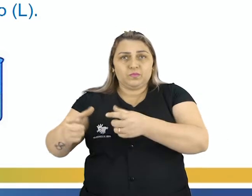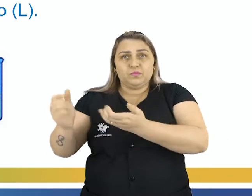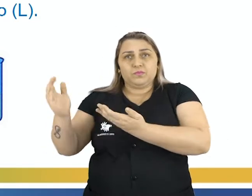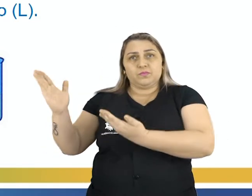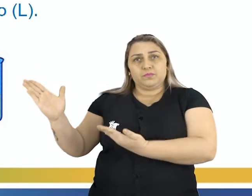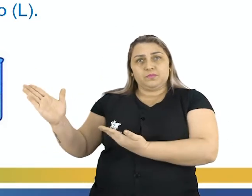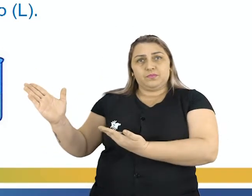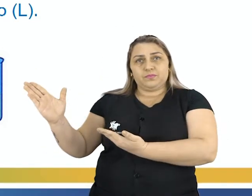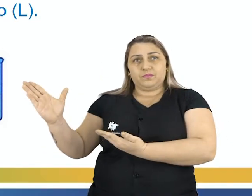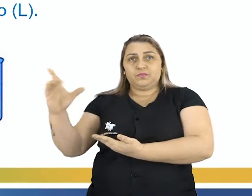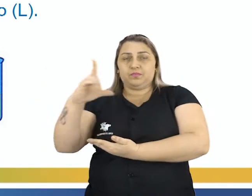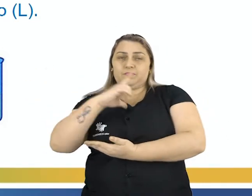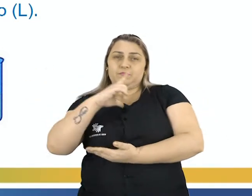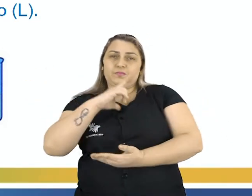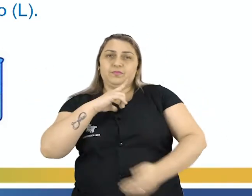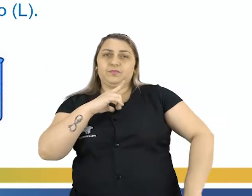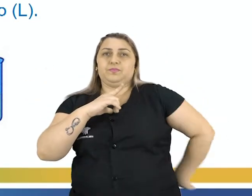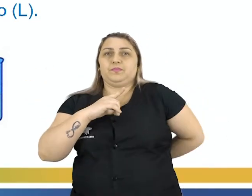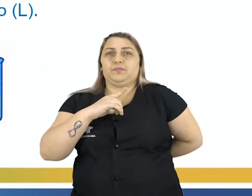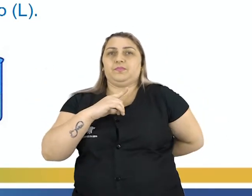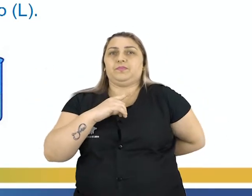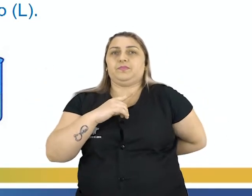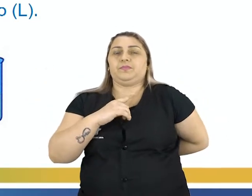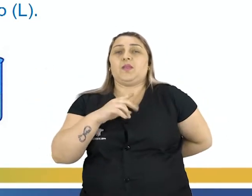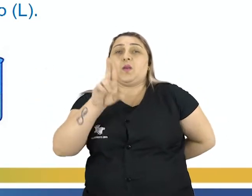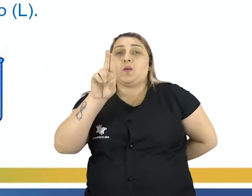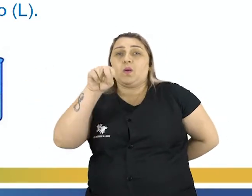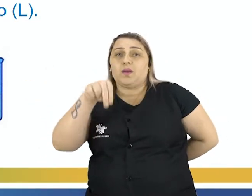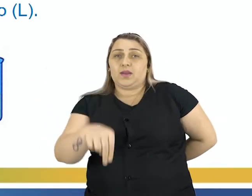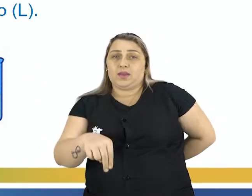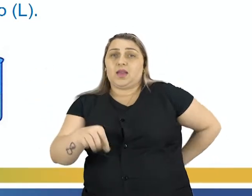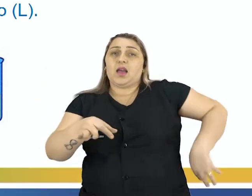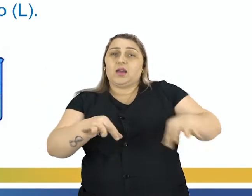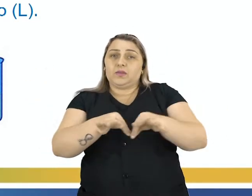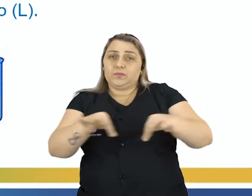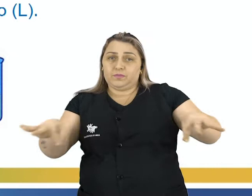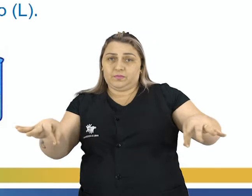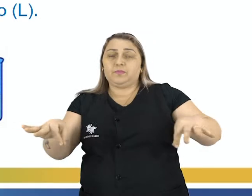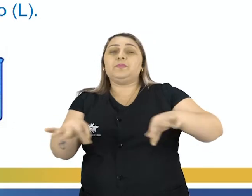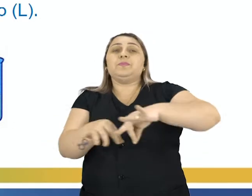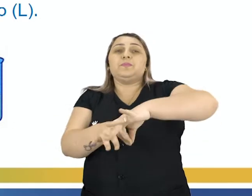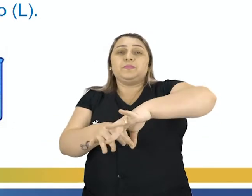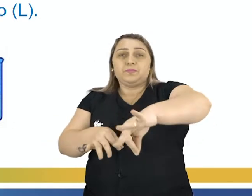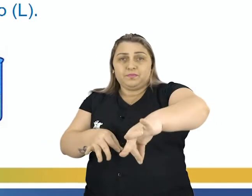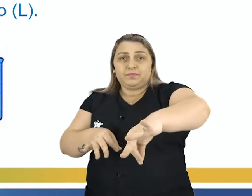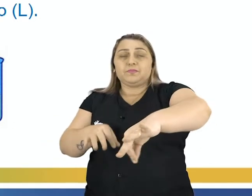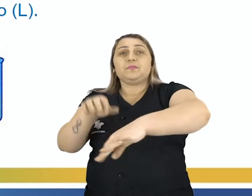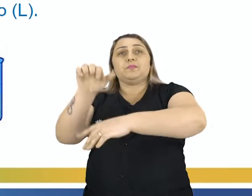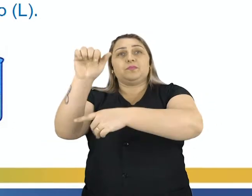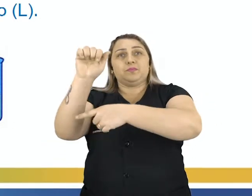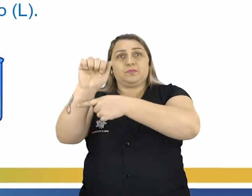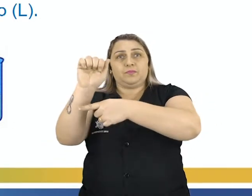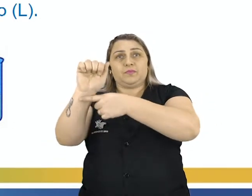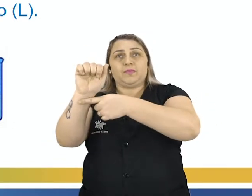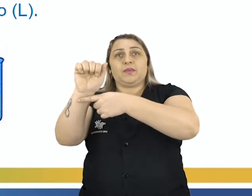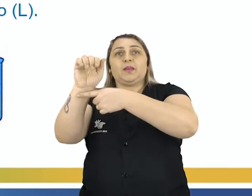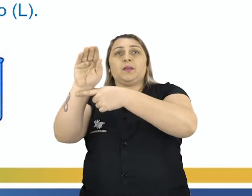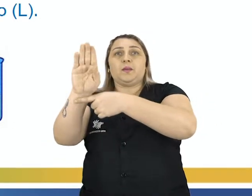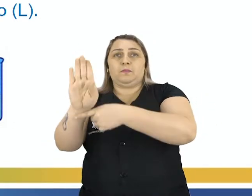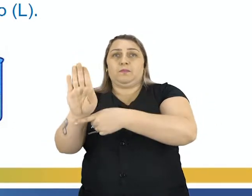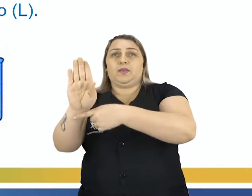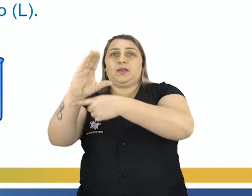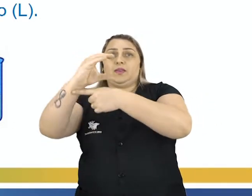nós temos, né, um recipiente com unidades de medida. Nós temos na letra A, na letra